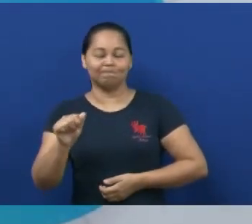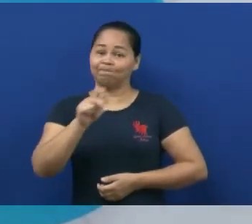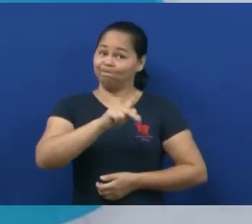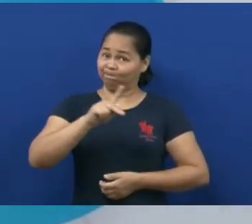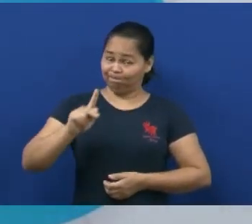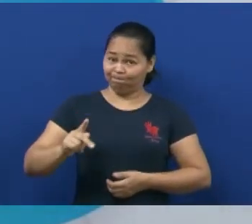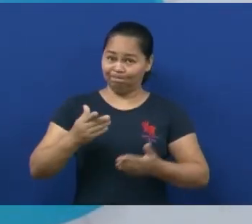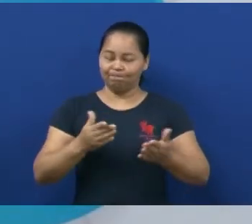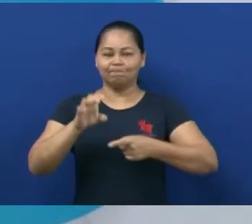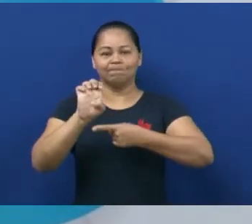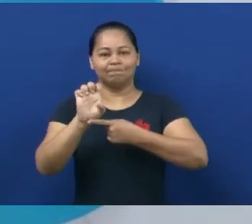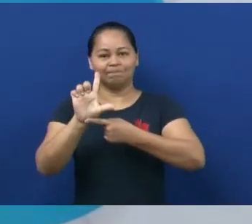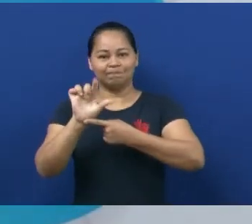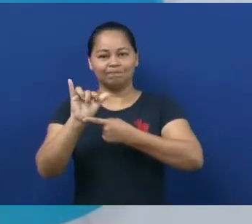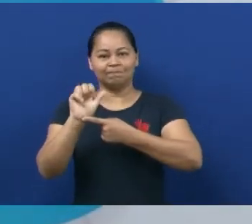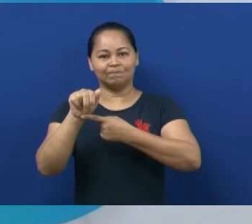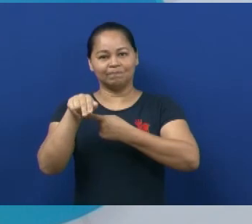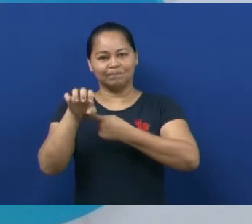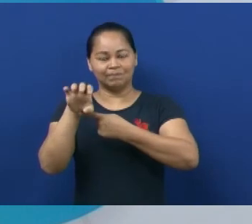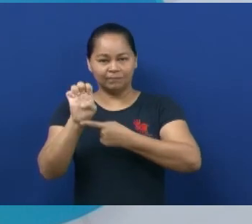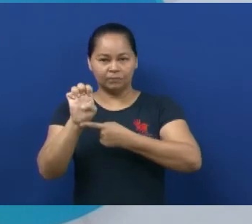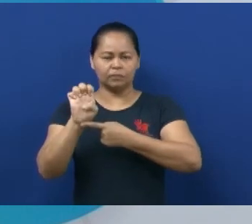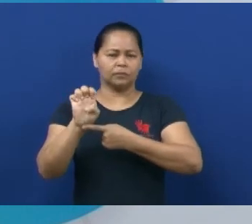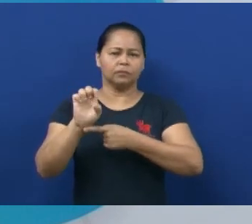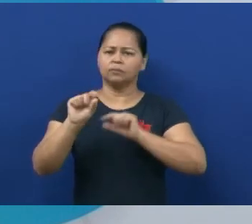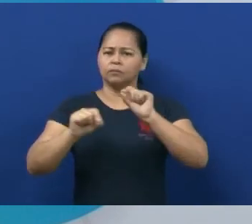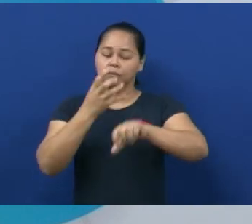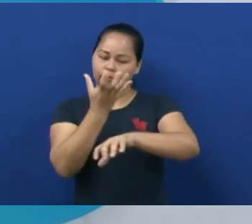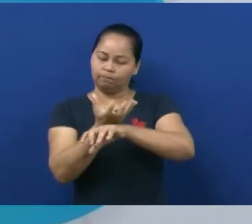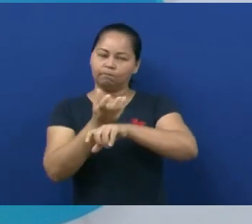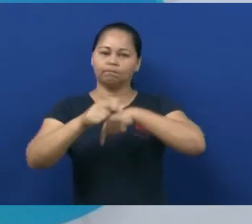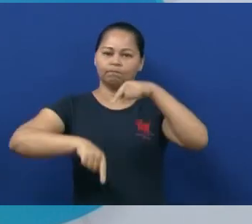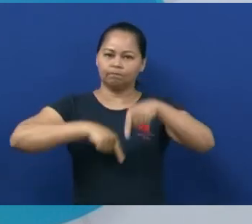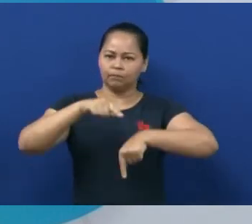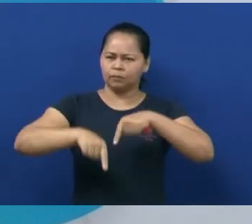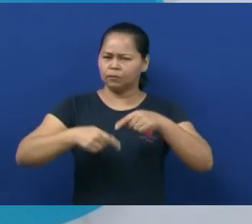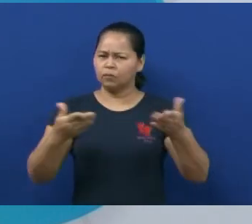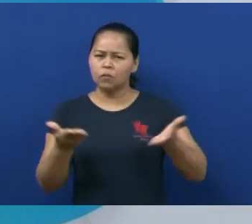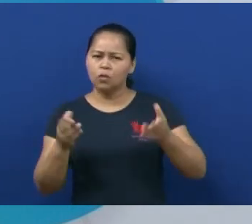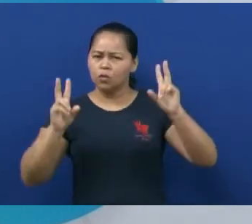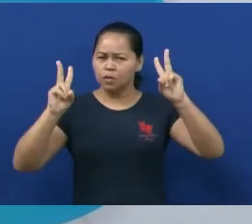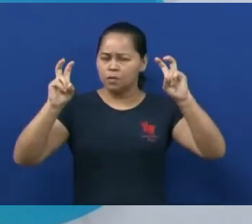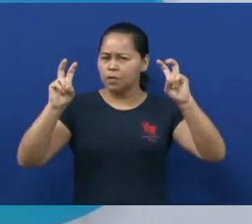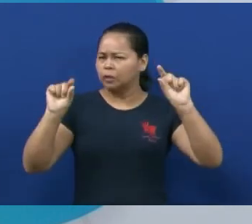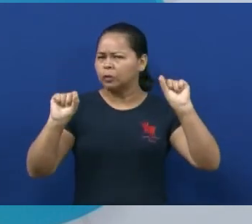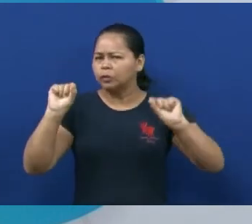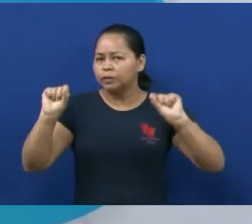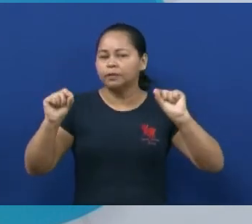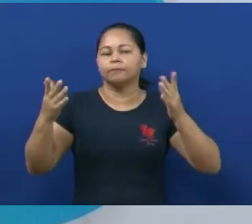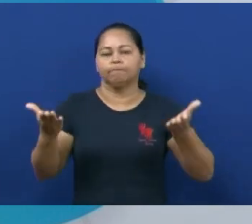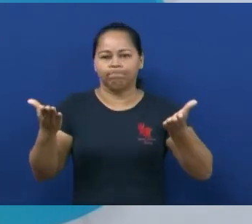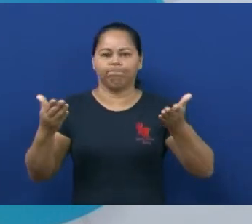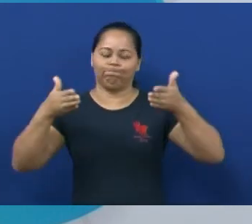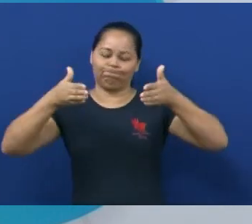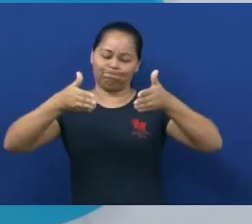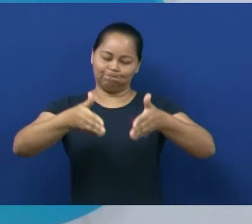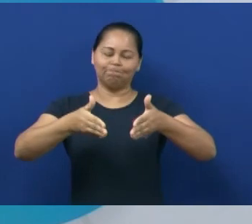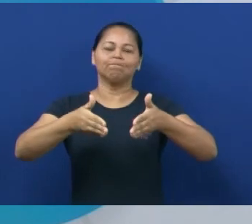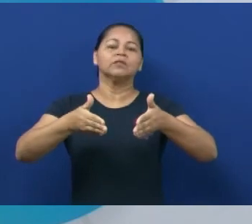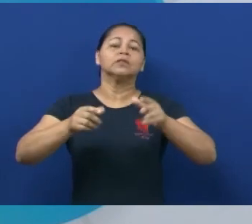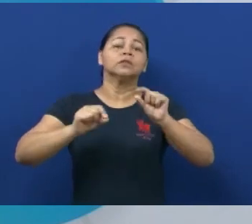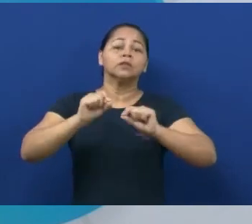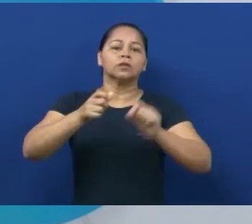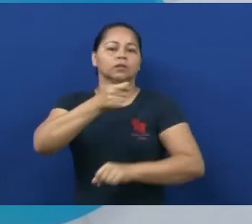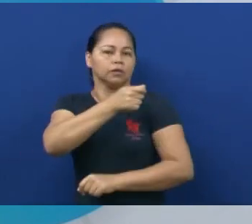sou a professora Eliane, da disciplina de Química. A temática abordada hoje é direcionada aos estudantes